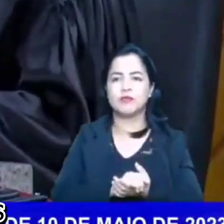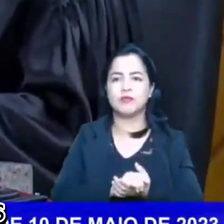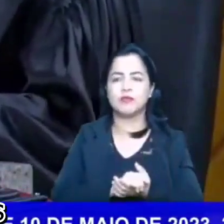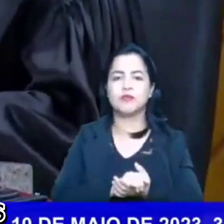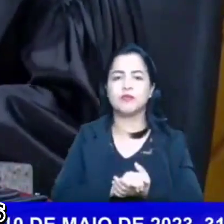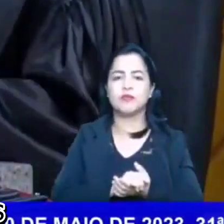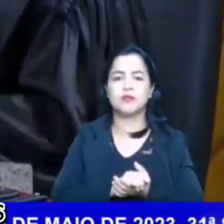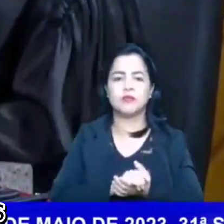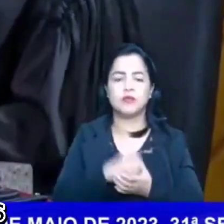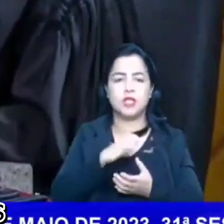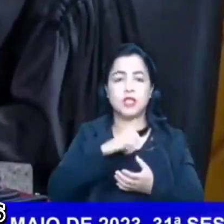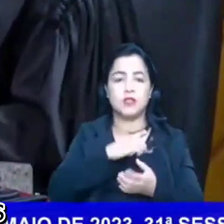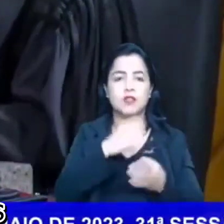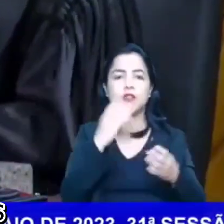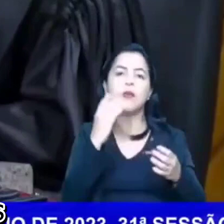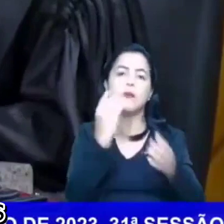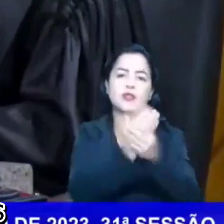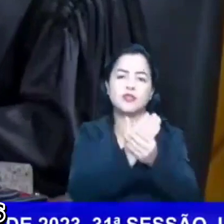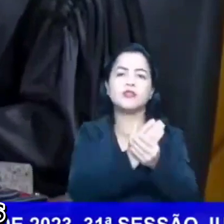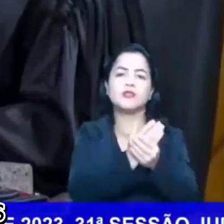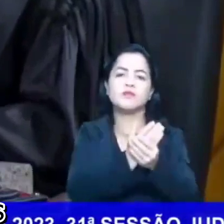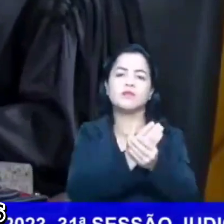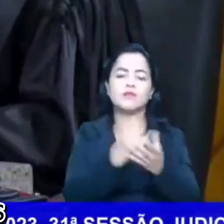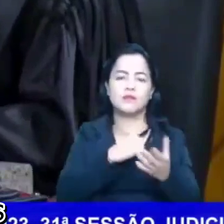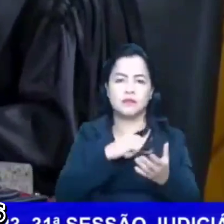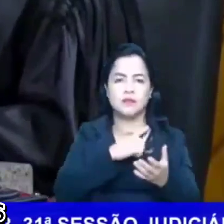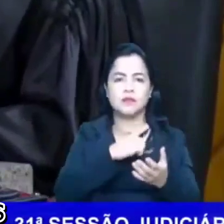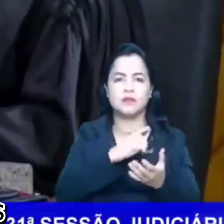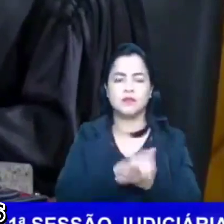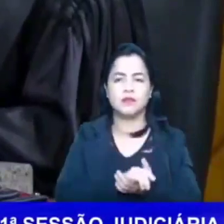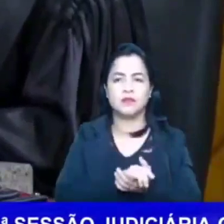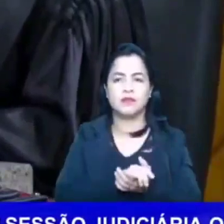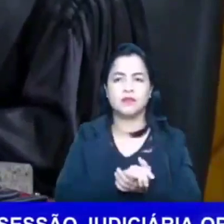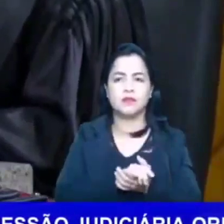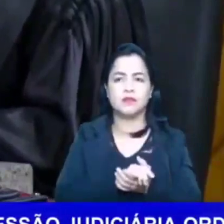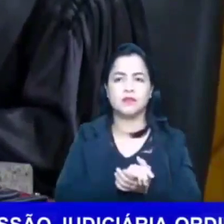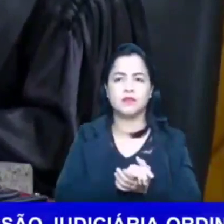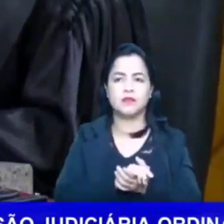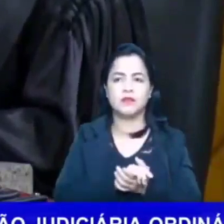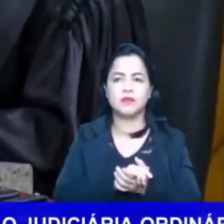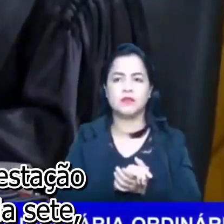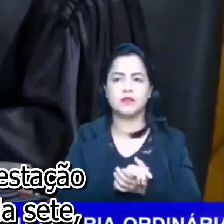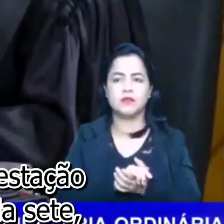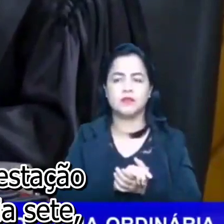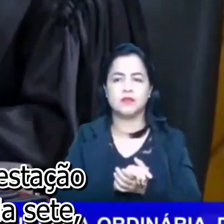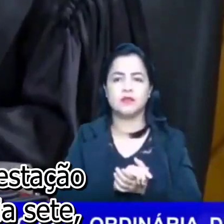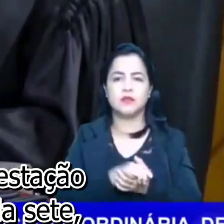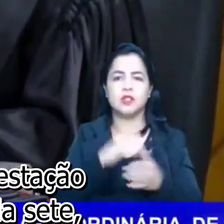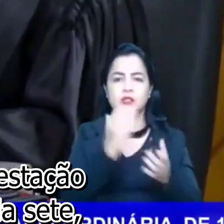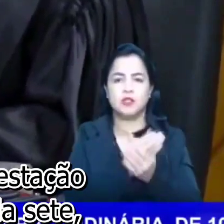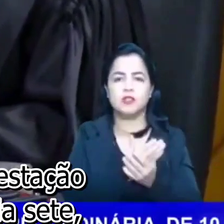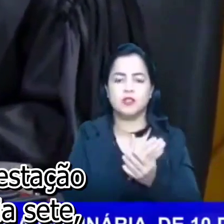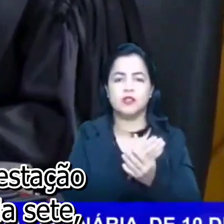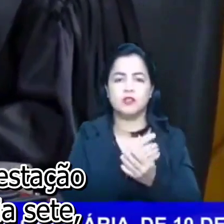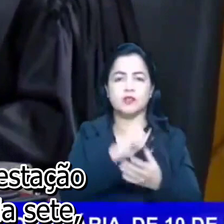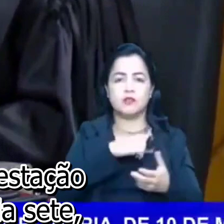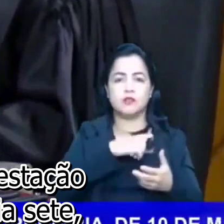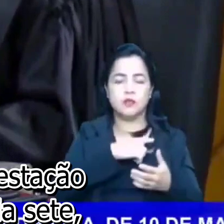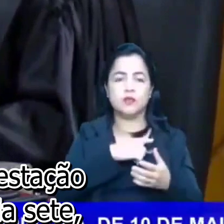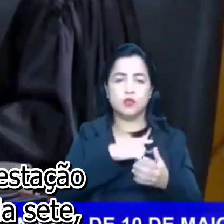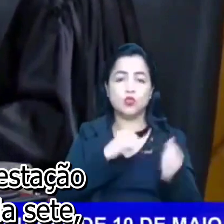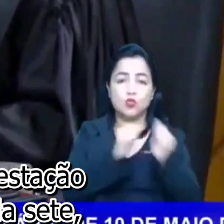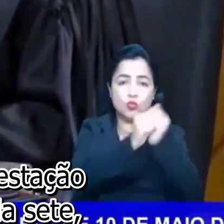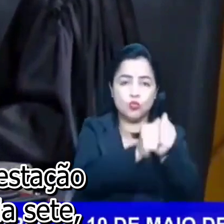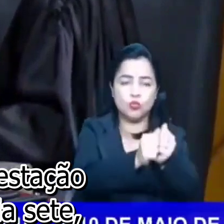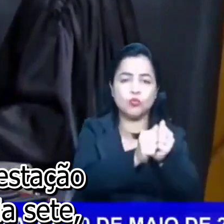em mesa, né, Milene? Melhor? Os itens são julgamentos em mesa e em